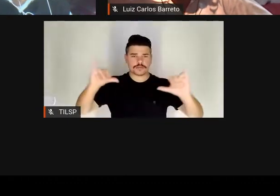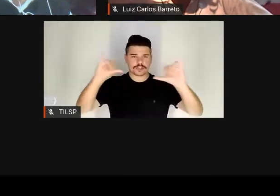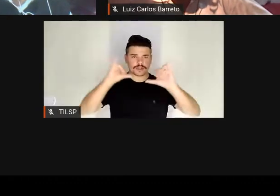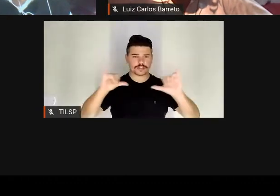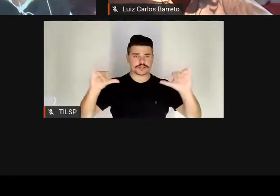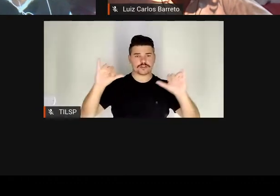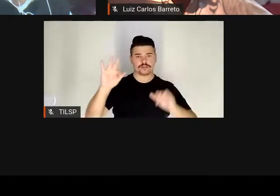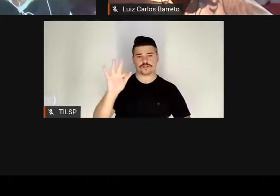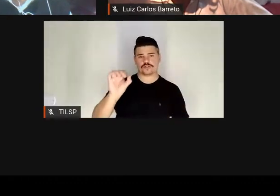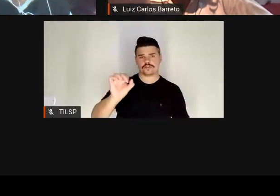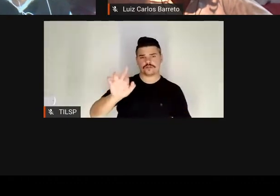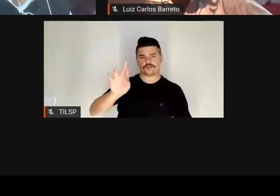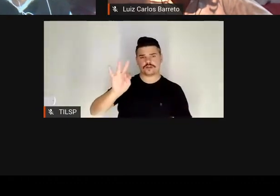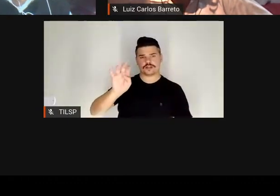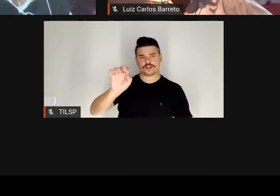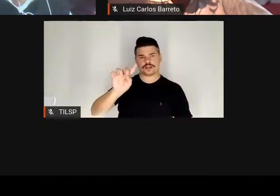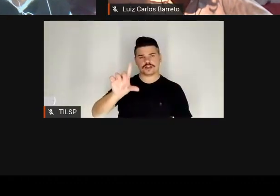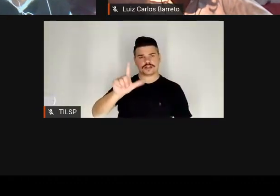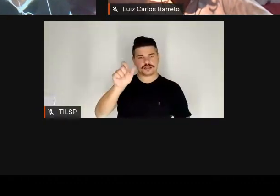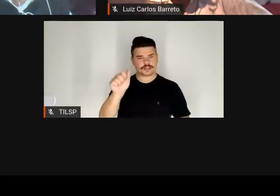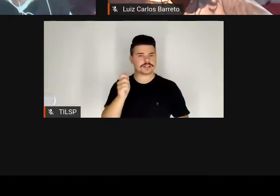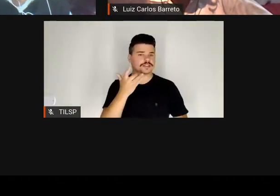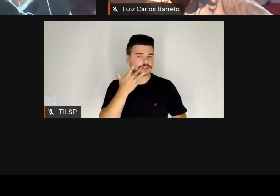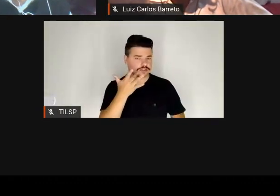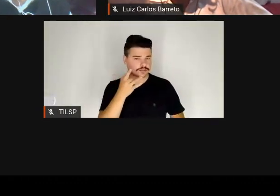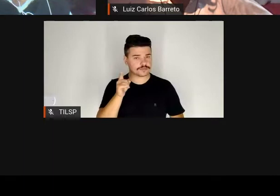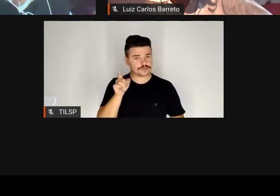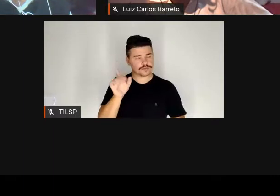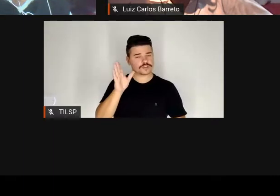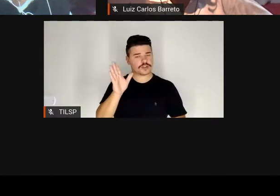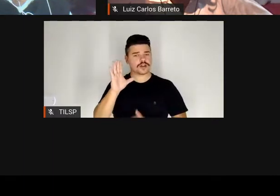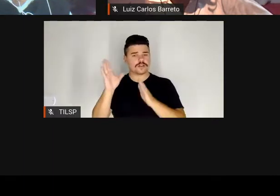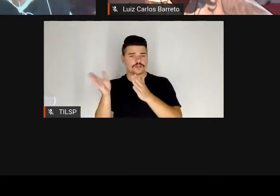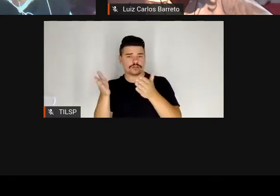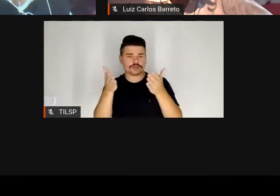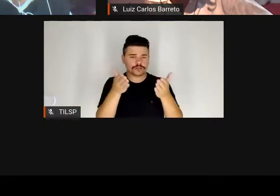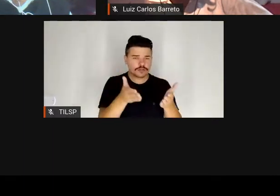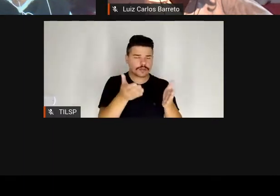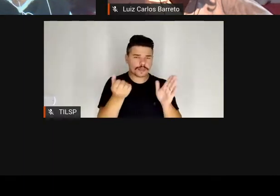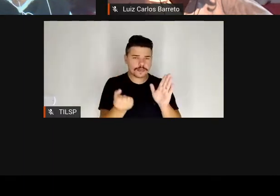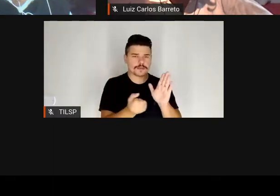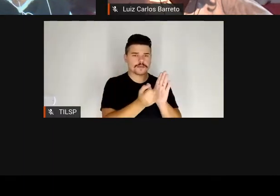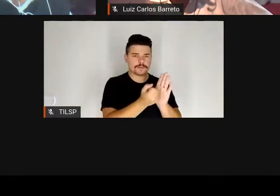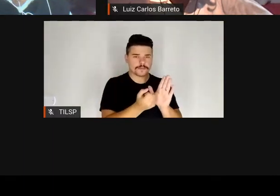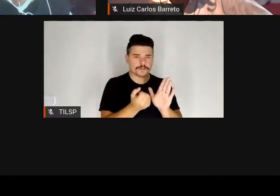trabalhando, enfim, em várias funções ali como, de certo modo, estagiário, aprendiz,